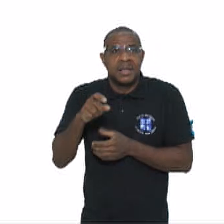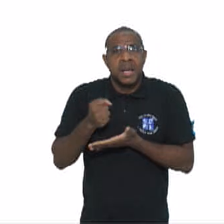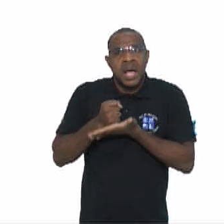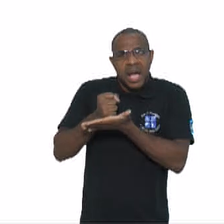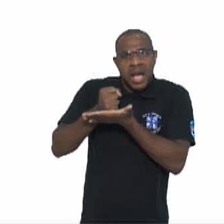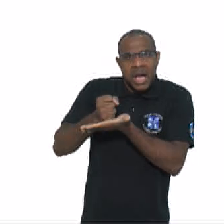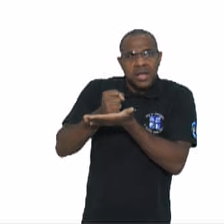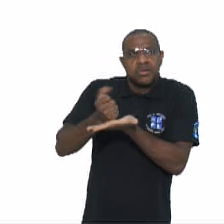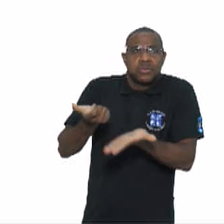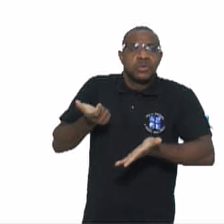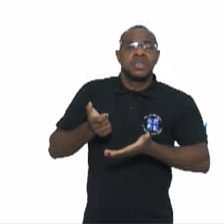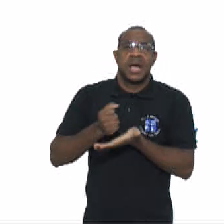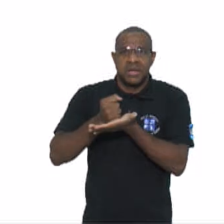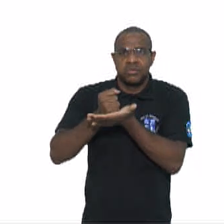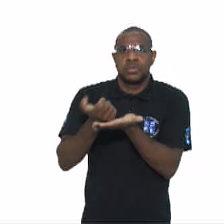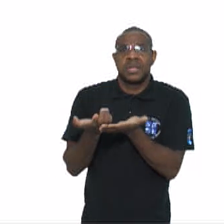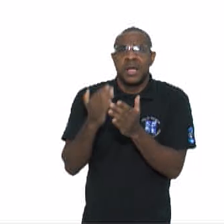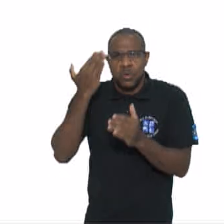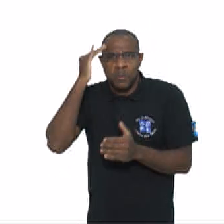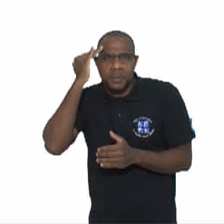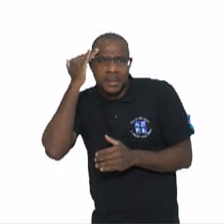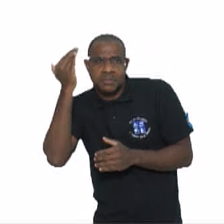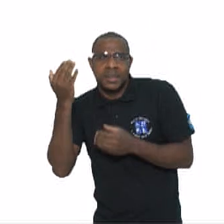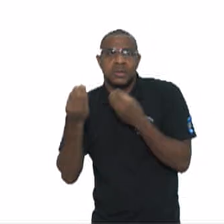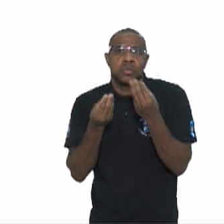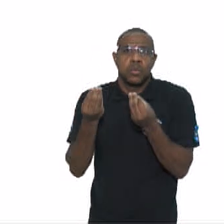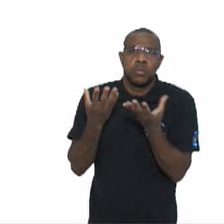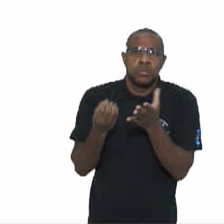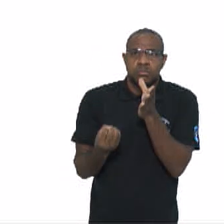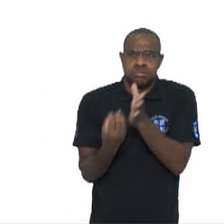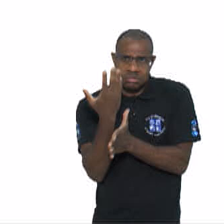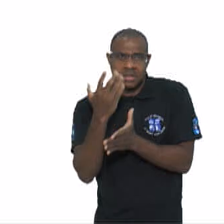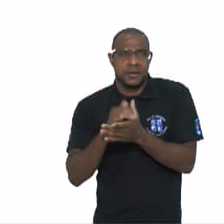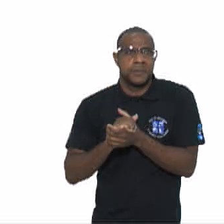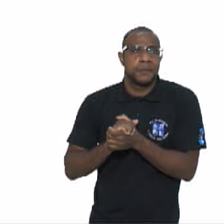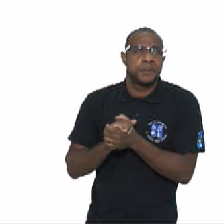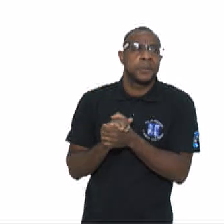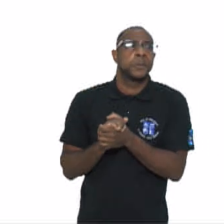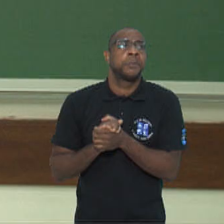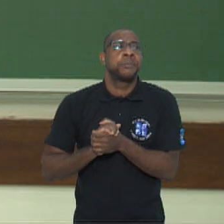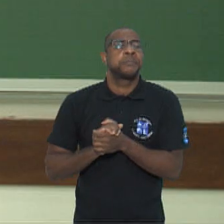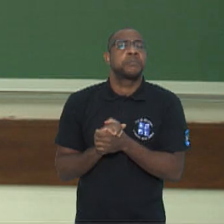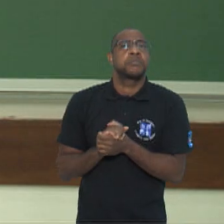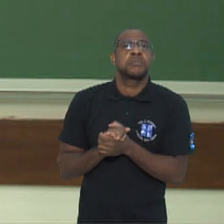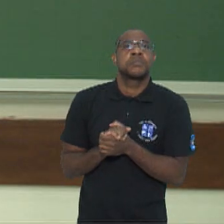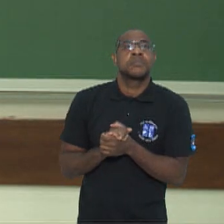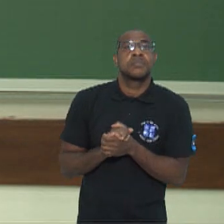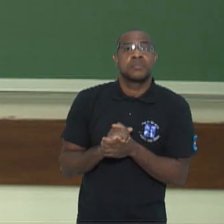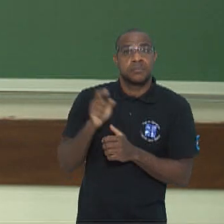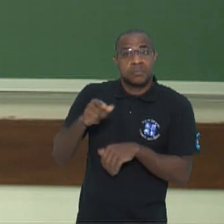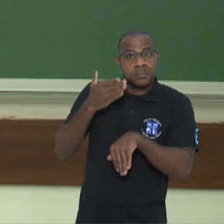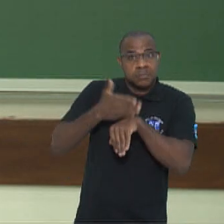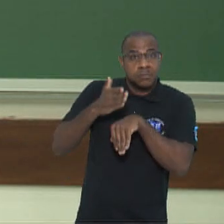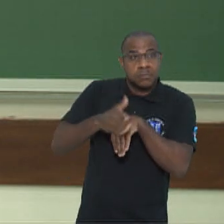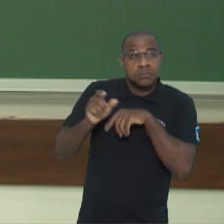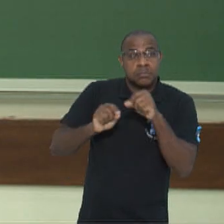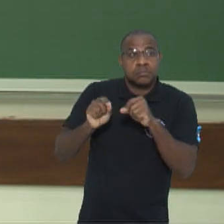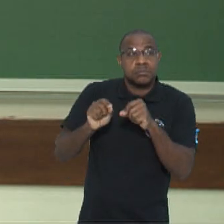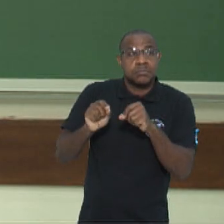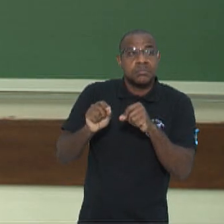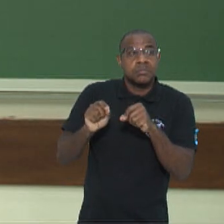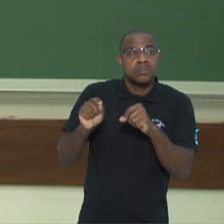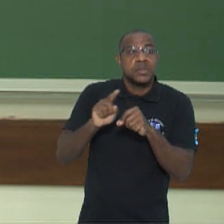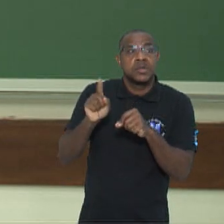na meteorologia ou para fins militares em períodos de guerras. Essa prática a gente não considera